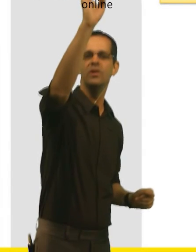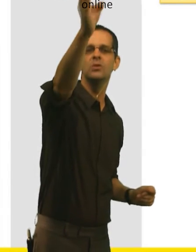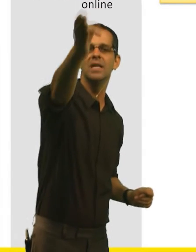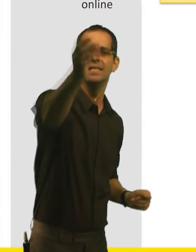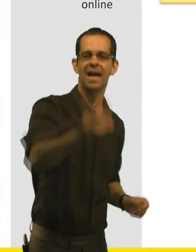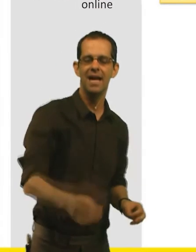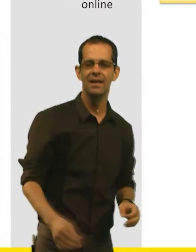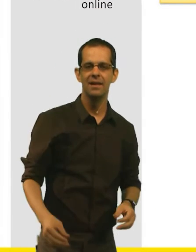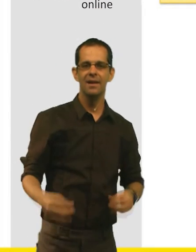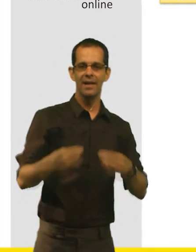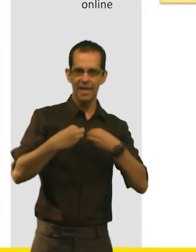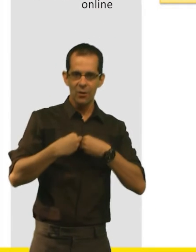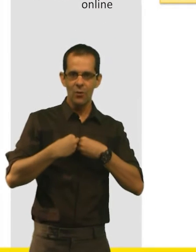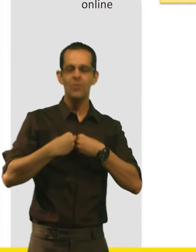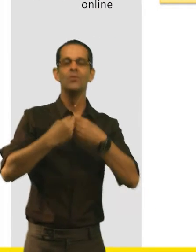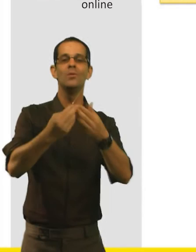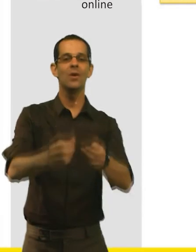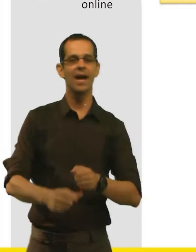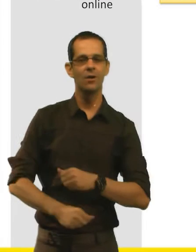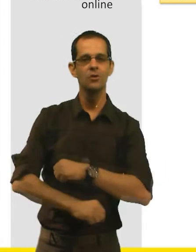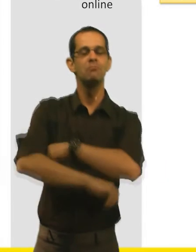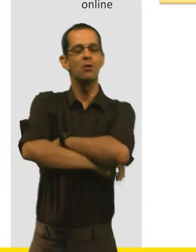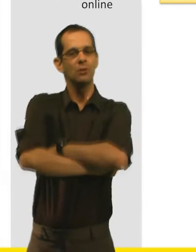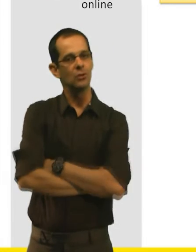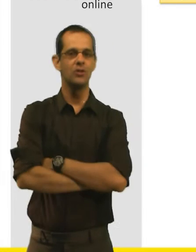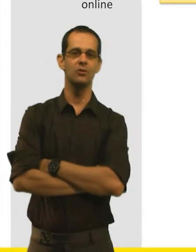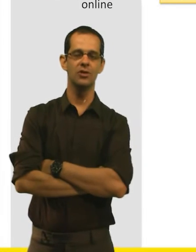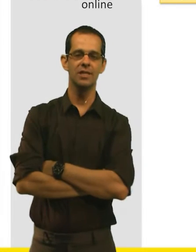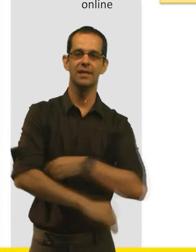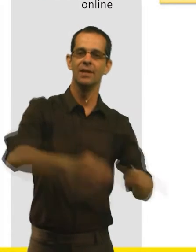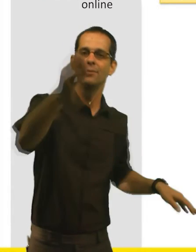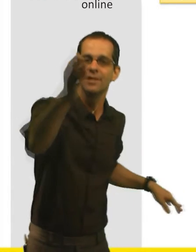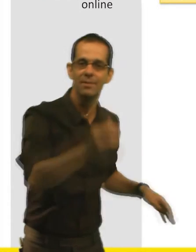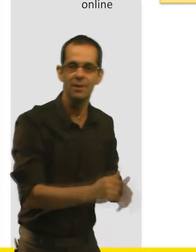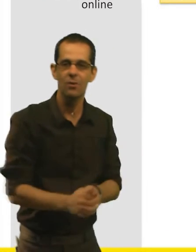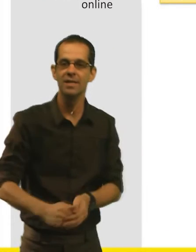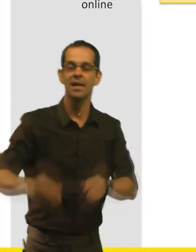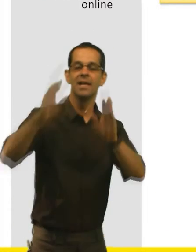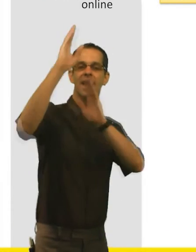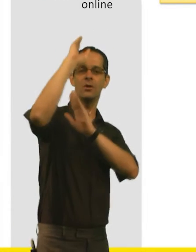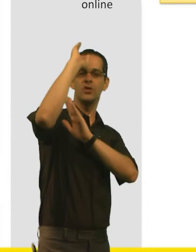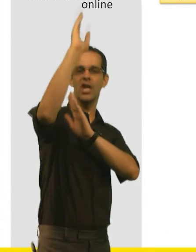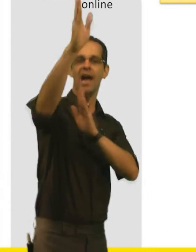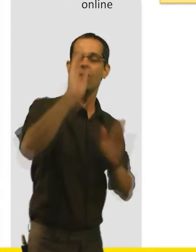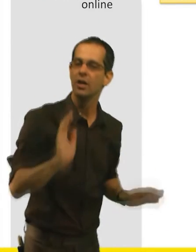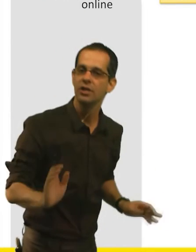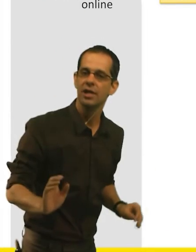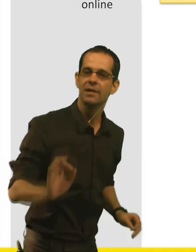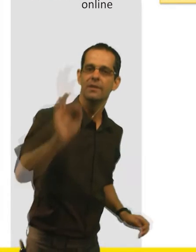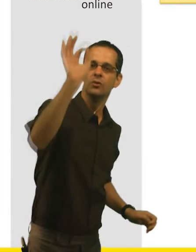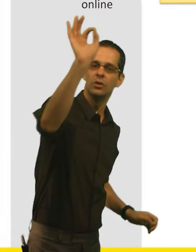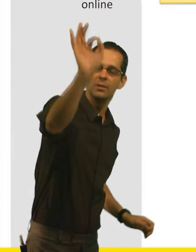consigo visualizar eu no meu cargo de promotor de justiça. Você é a mesma coisa. Quero chegar